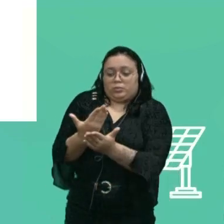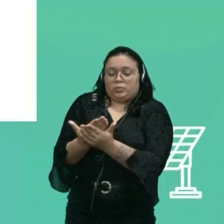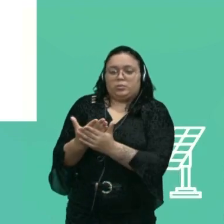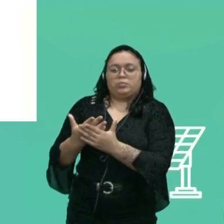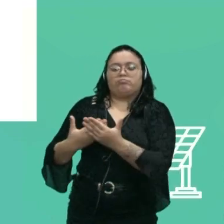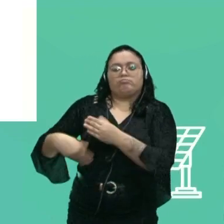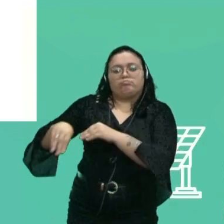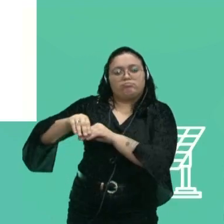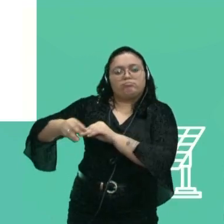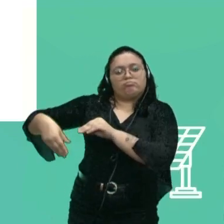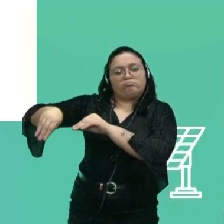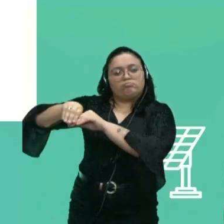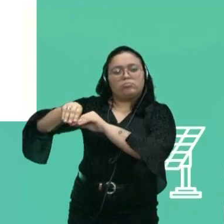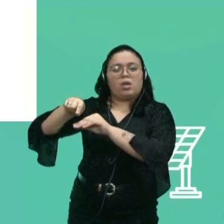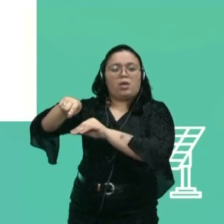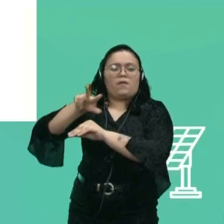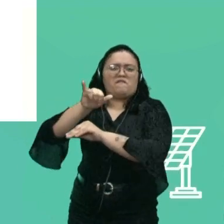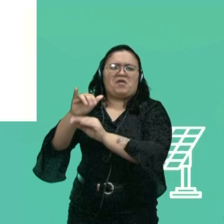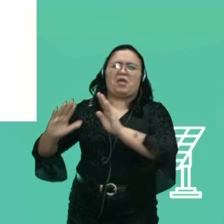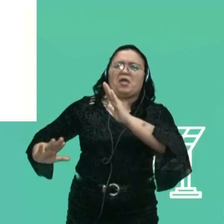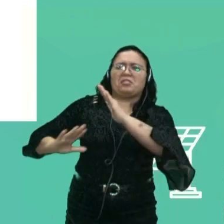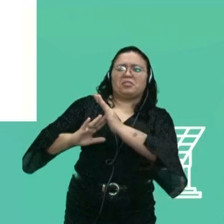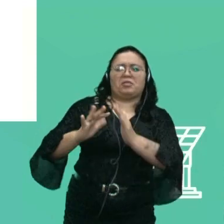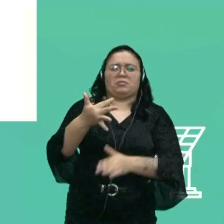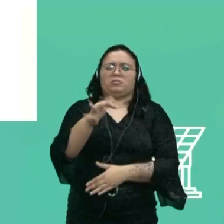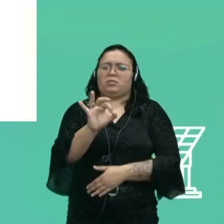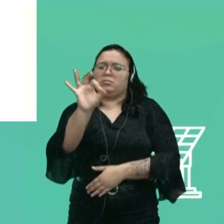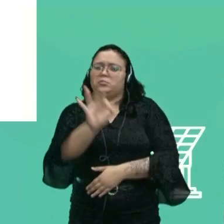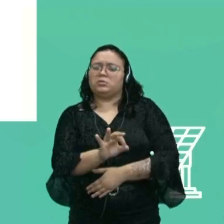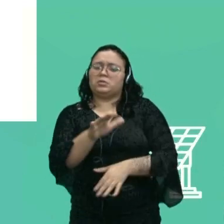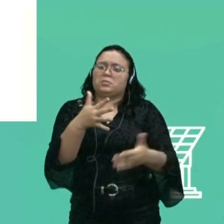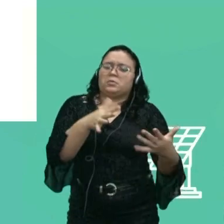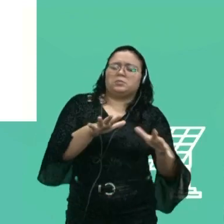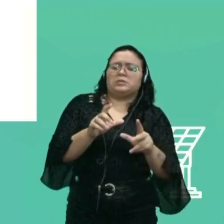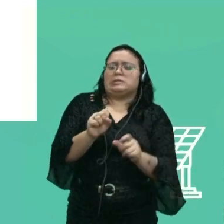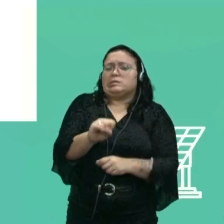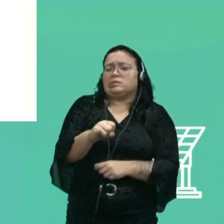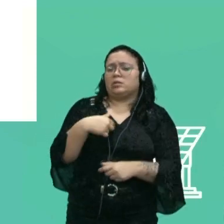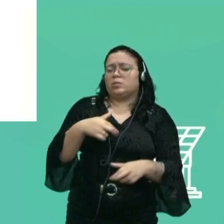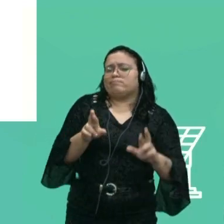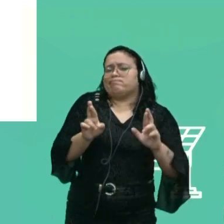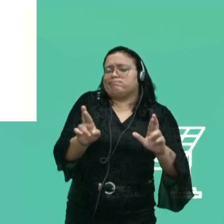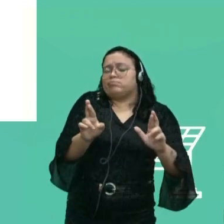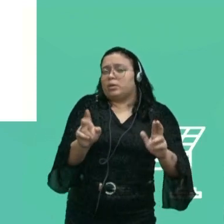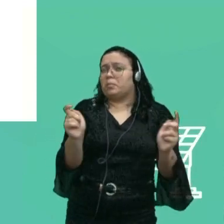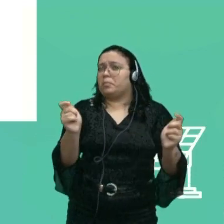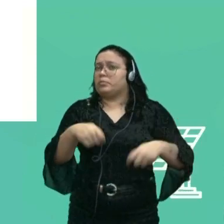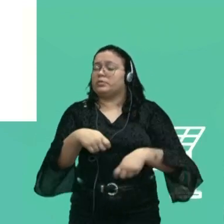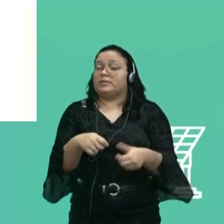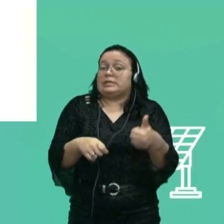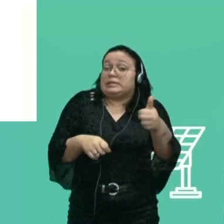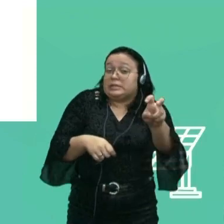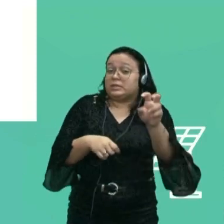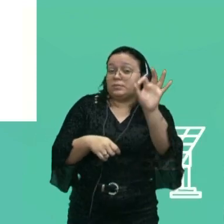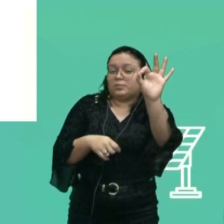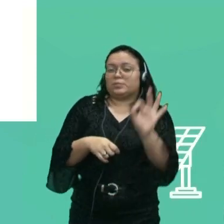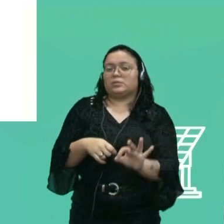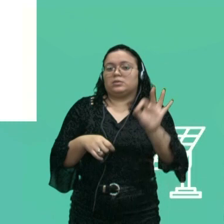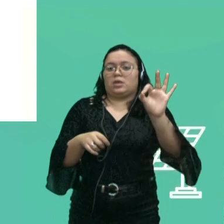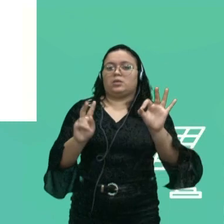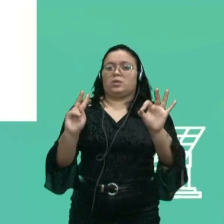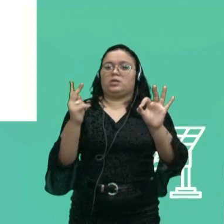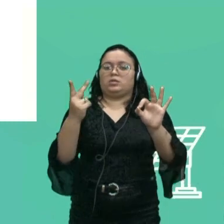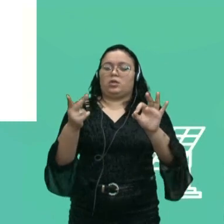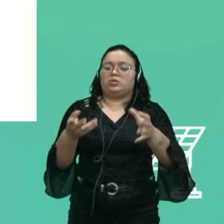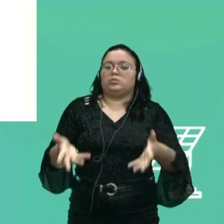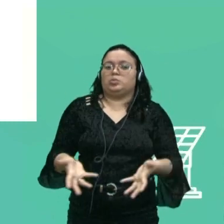chegue a 10% ou, quem sabe, numa questão mais otimista, até 15% de enriquecimento em hidrogênio na estrutura atual.